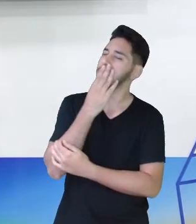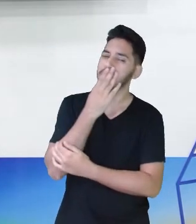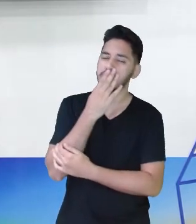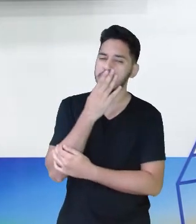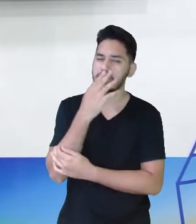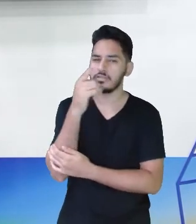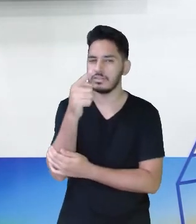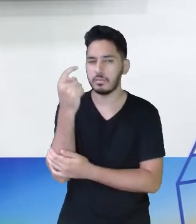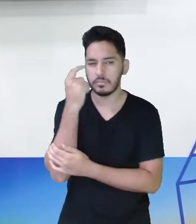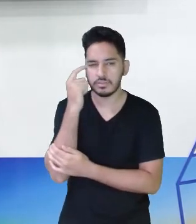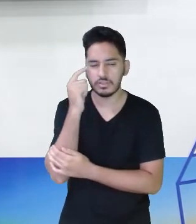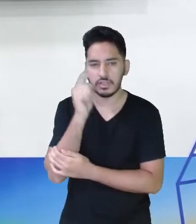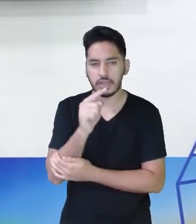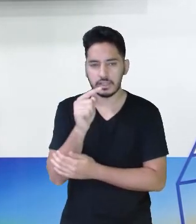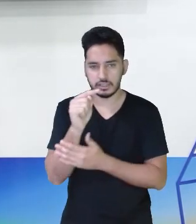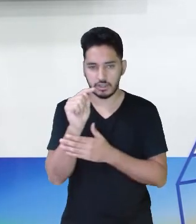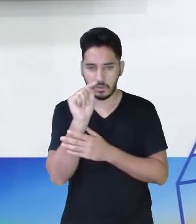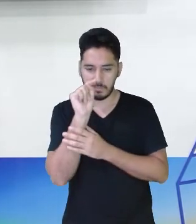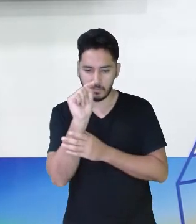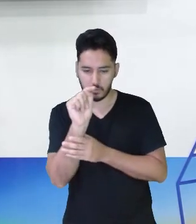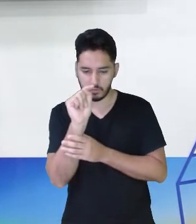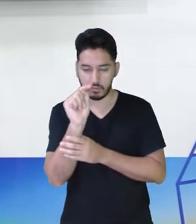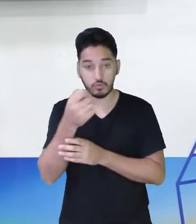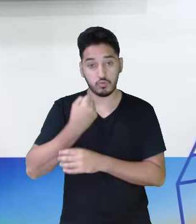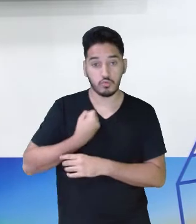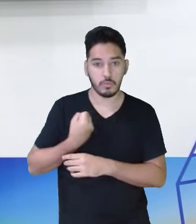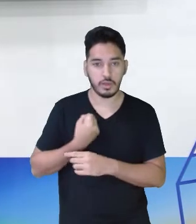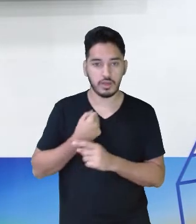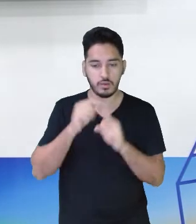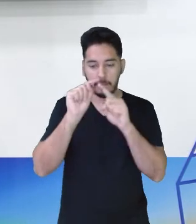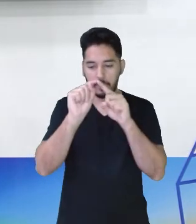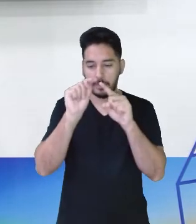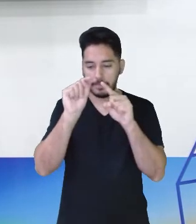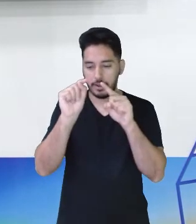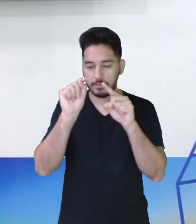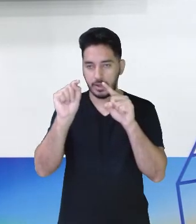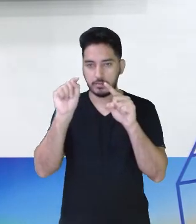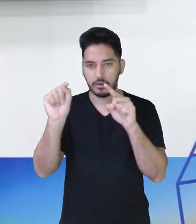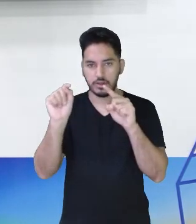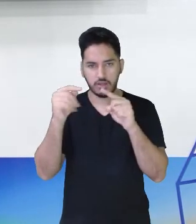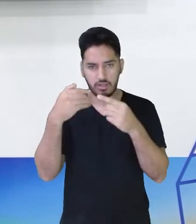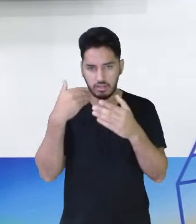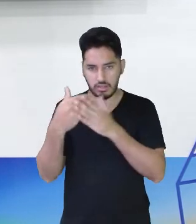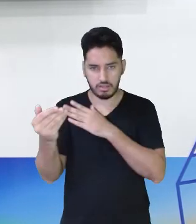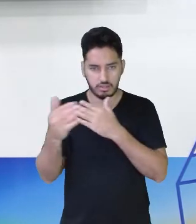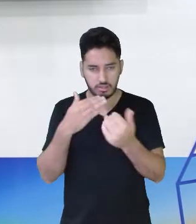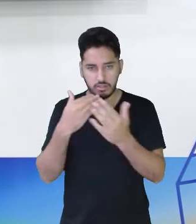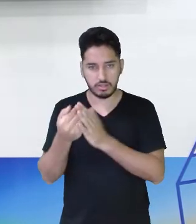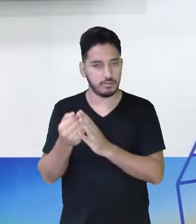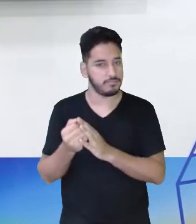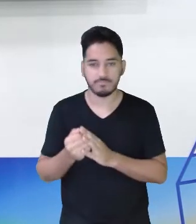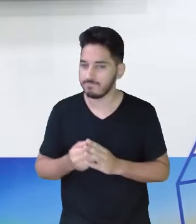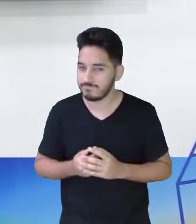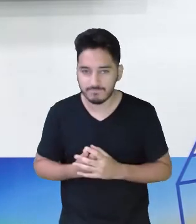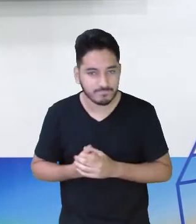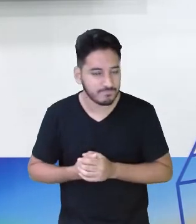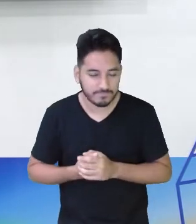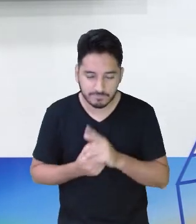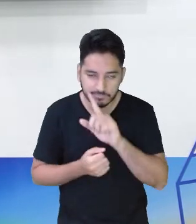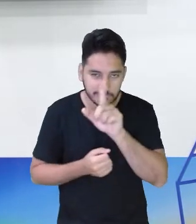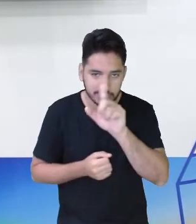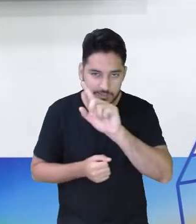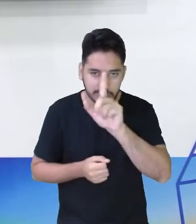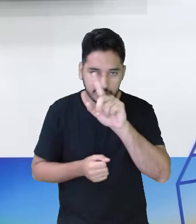estão achando que aqueles pontinhos dos números são colocados ali de forma aleatória? É? De jeito